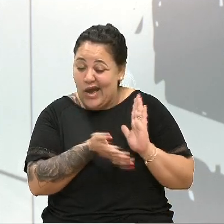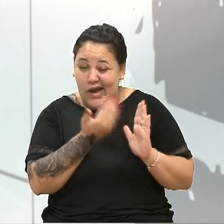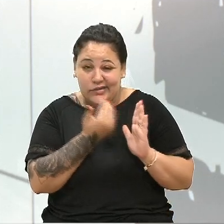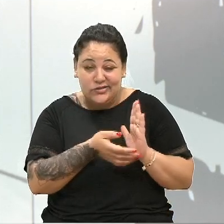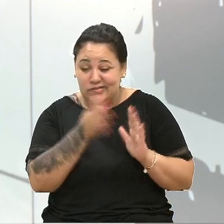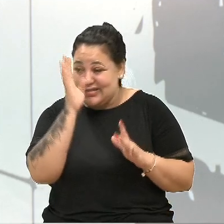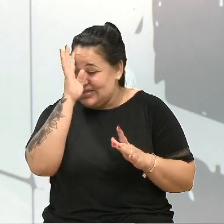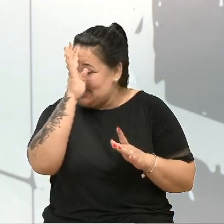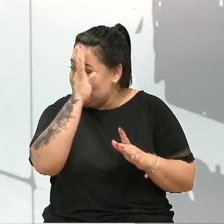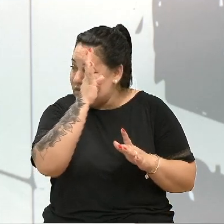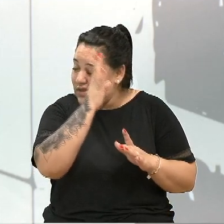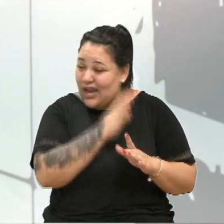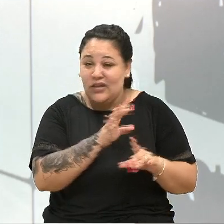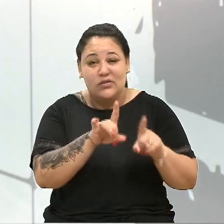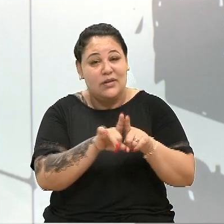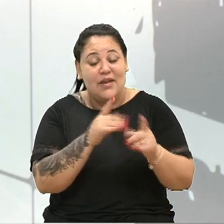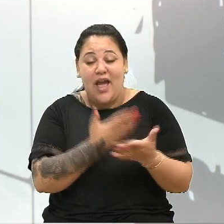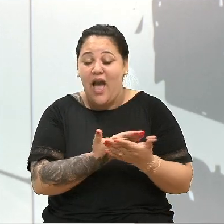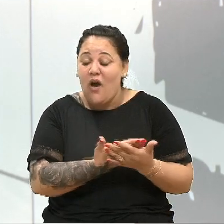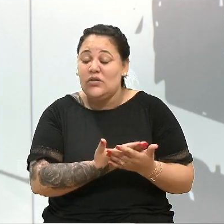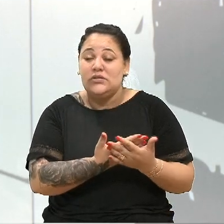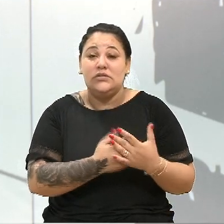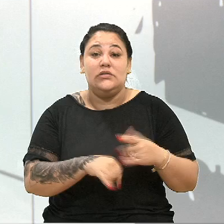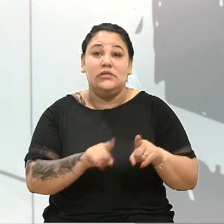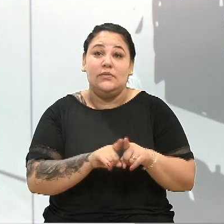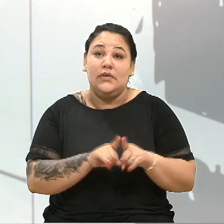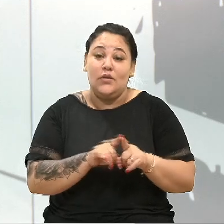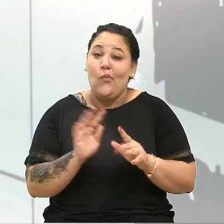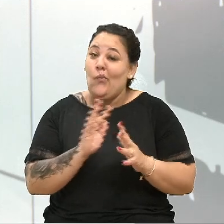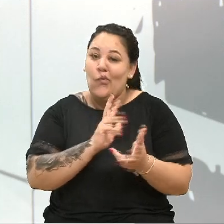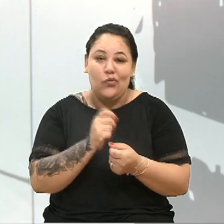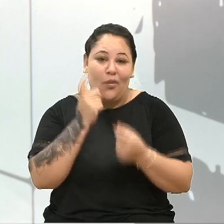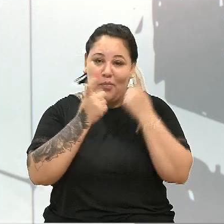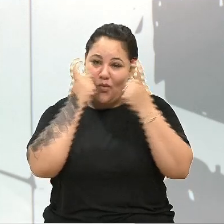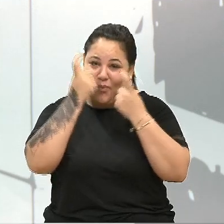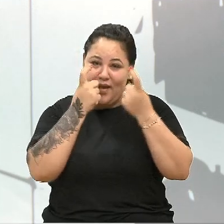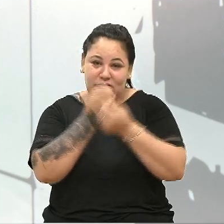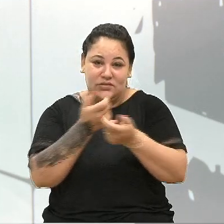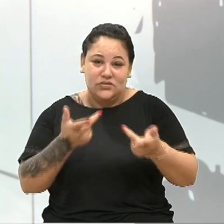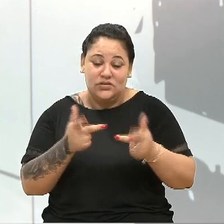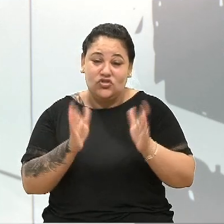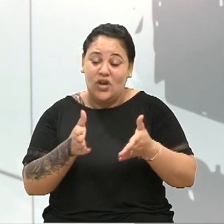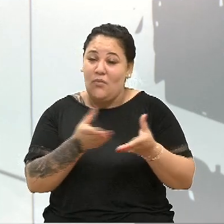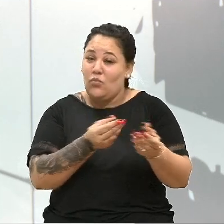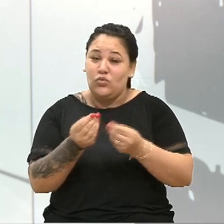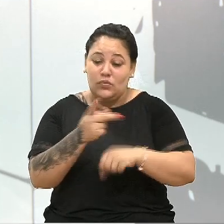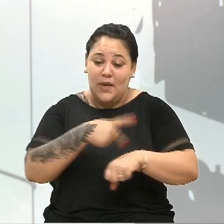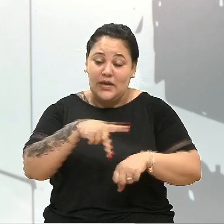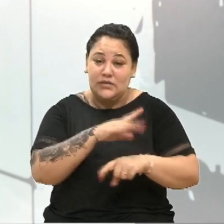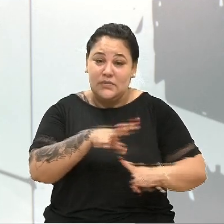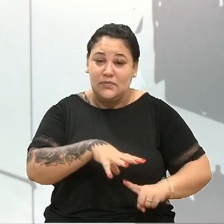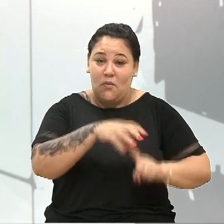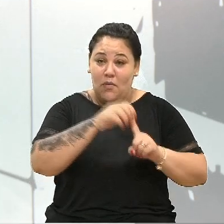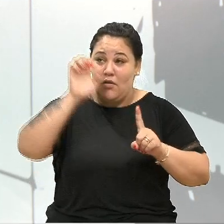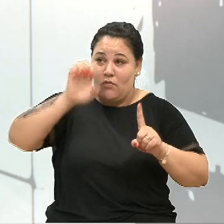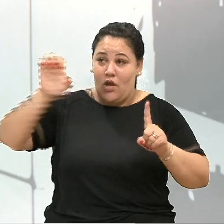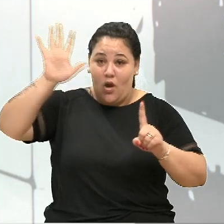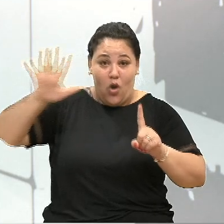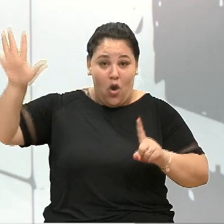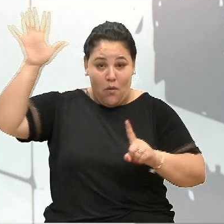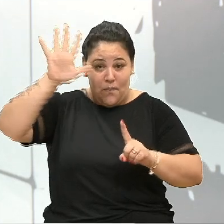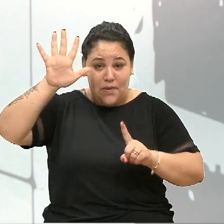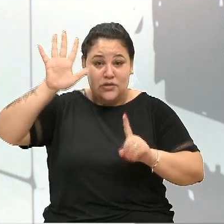assim, prestando atenção na aula, e o mundo inteiro está preocupado com isso. Já muitos países, principalmente os países europeus, estão adotando